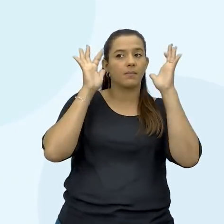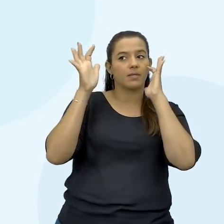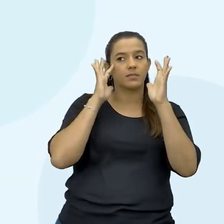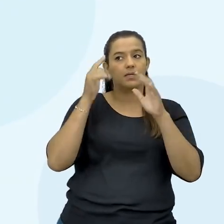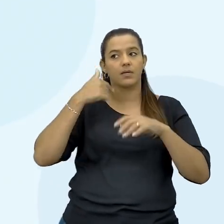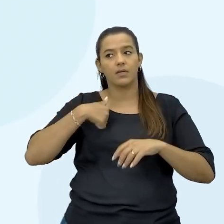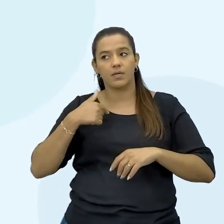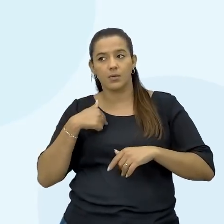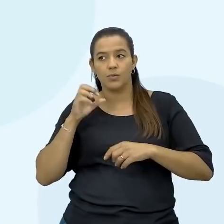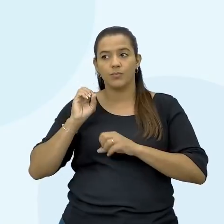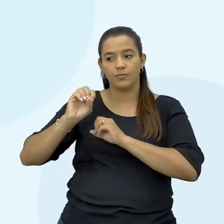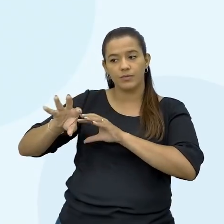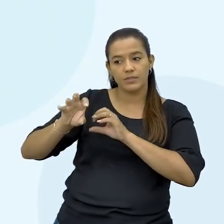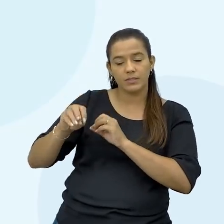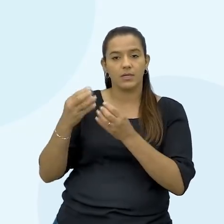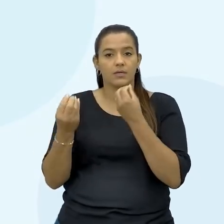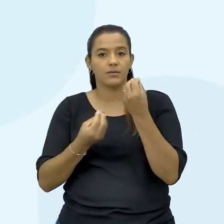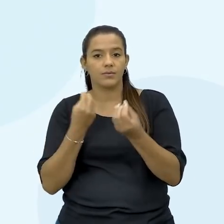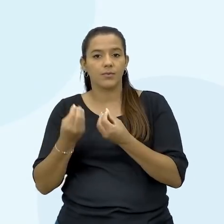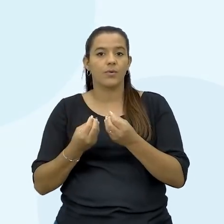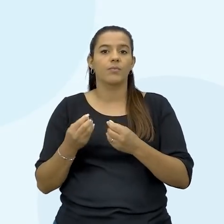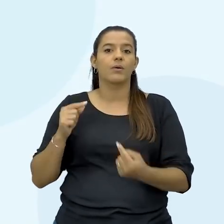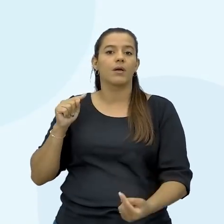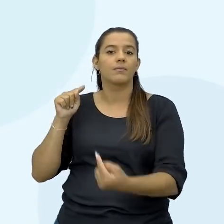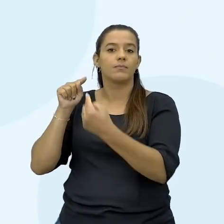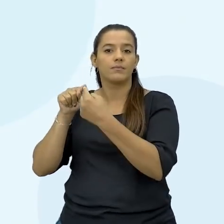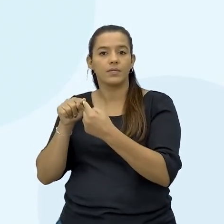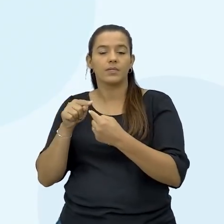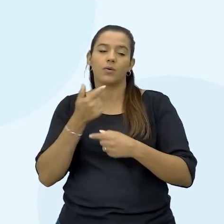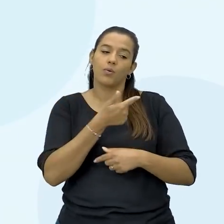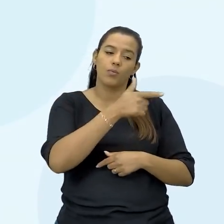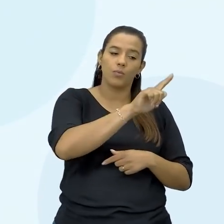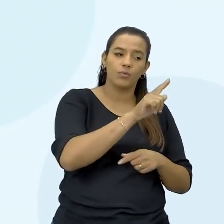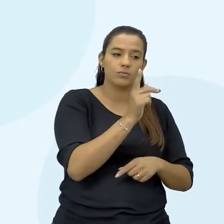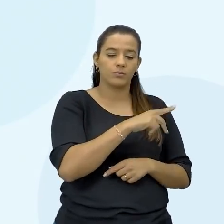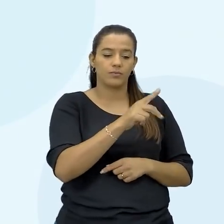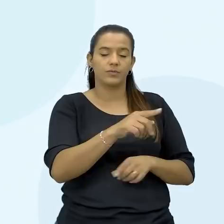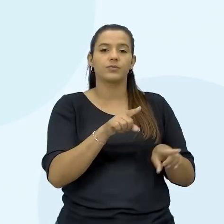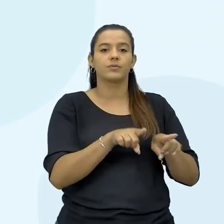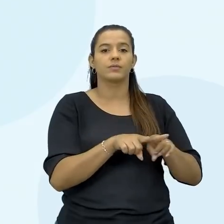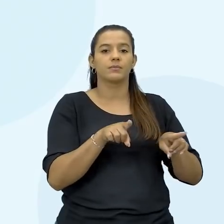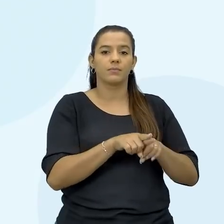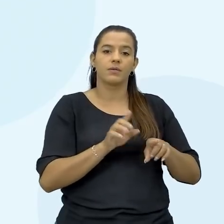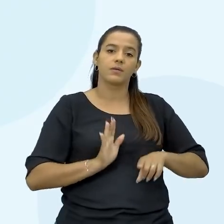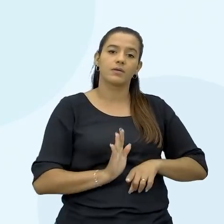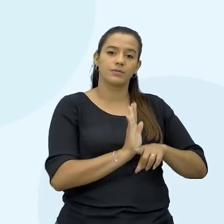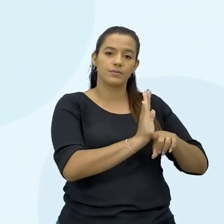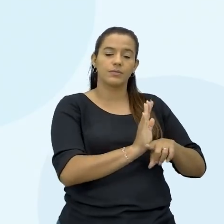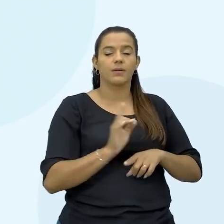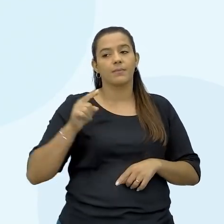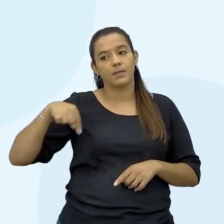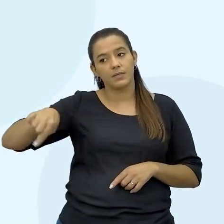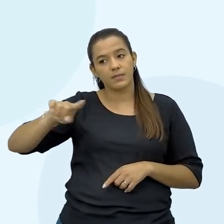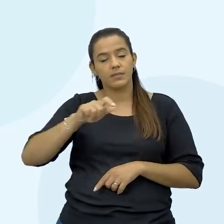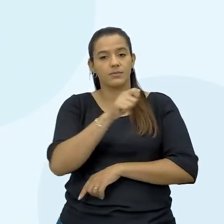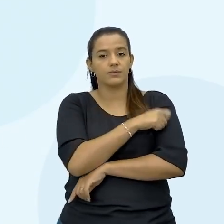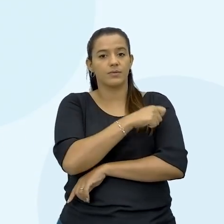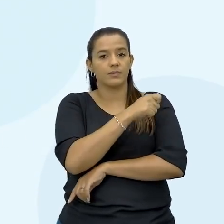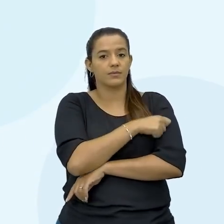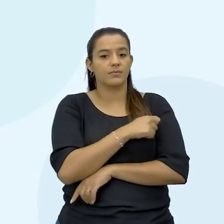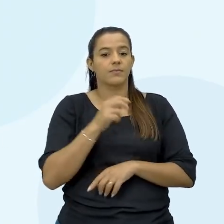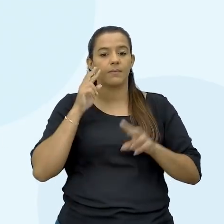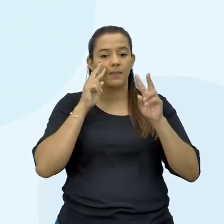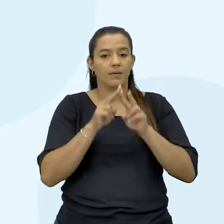como estar trabalhando e, às vezes, até colaborando com um colega de outro componente, para que os estudantes tenham uma